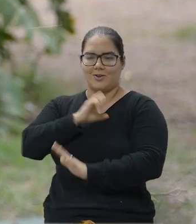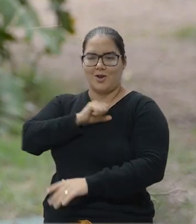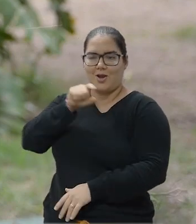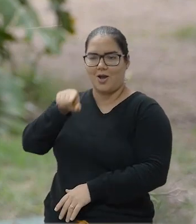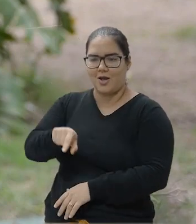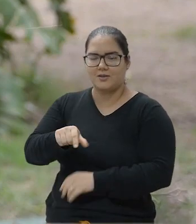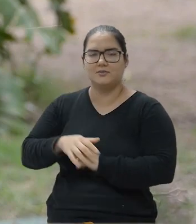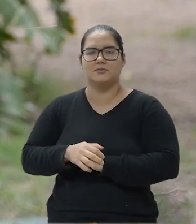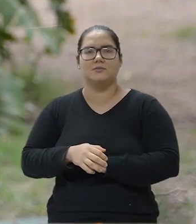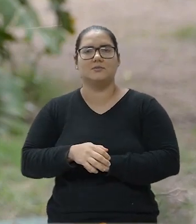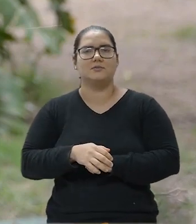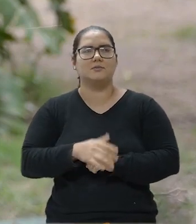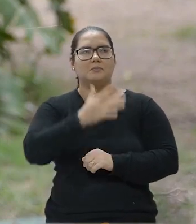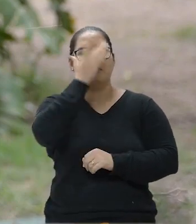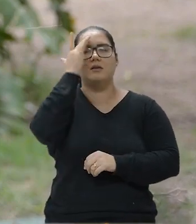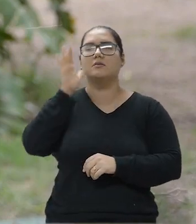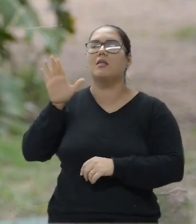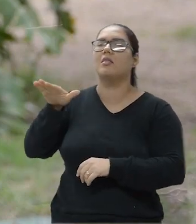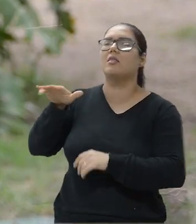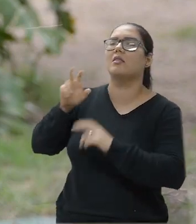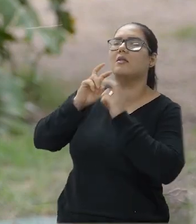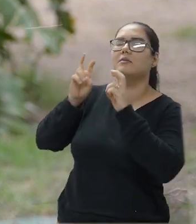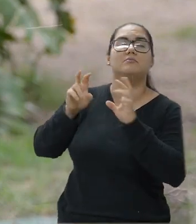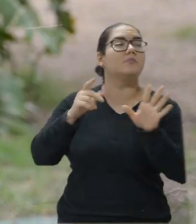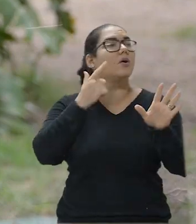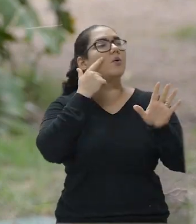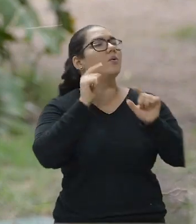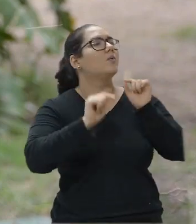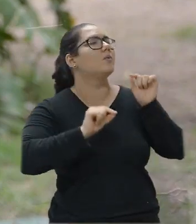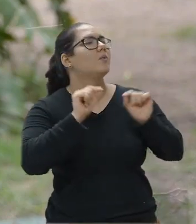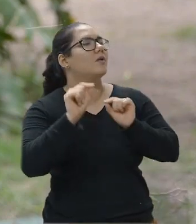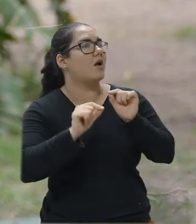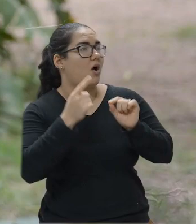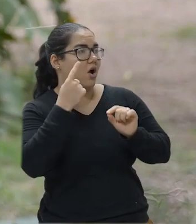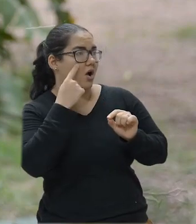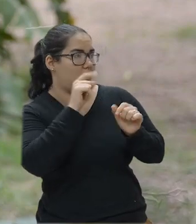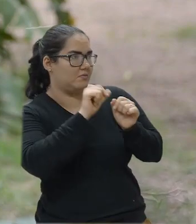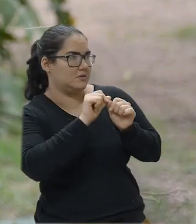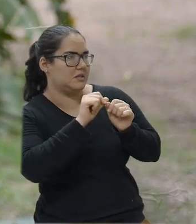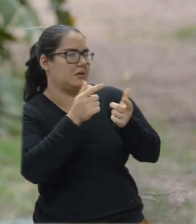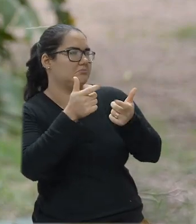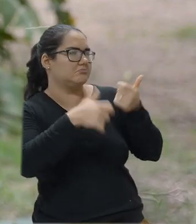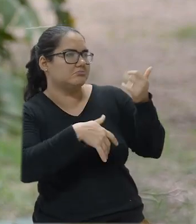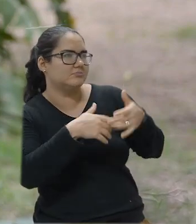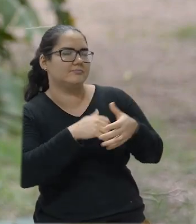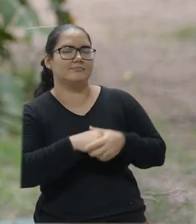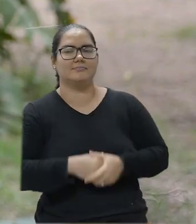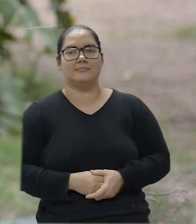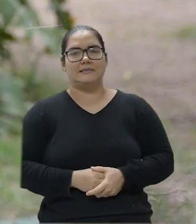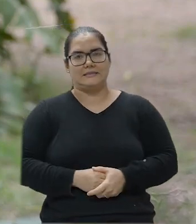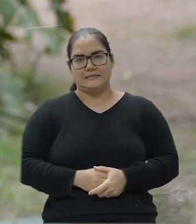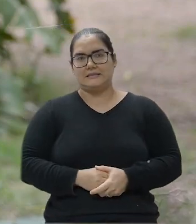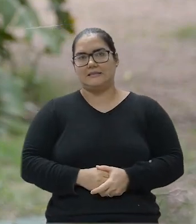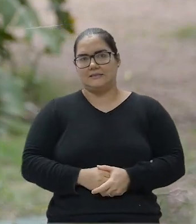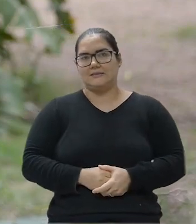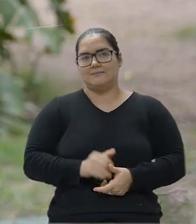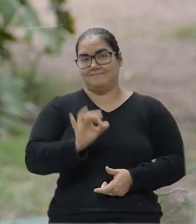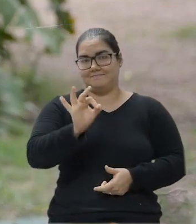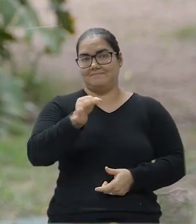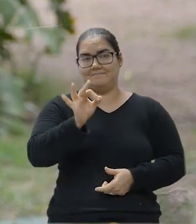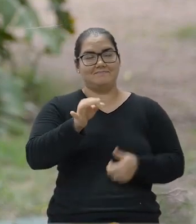eu não me importava. Ô, pronto, não queria interromper não, mas... Diga aí. O relógio tá lá no braço